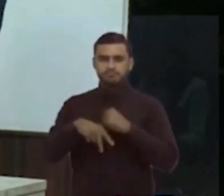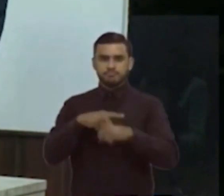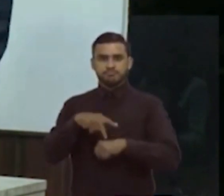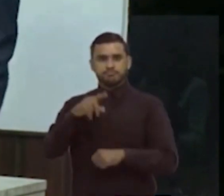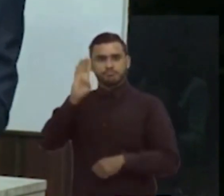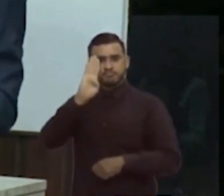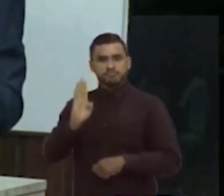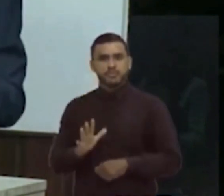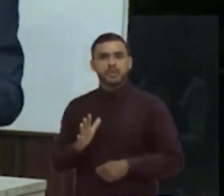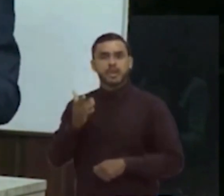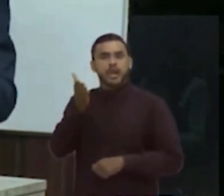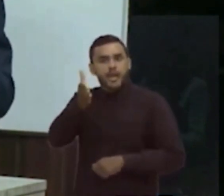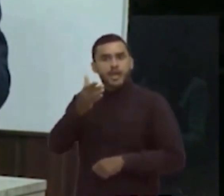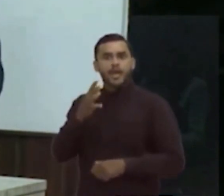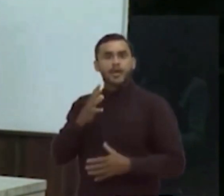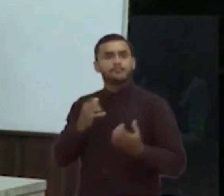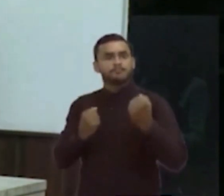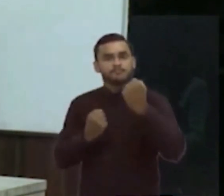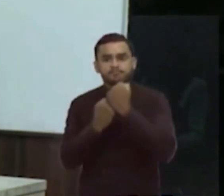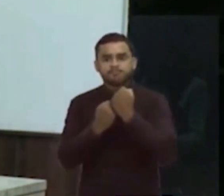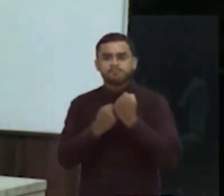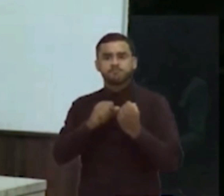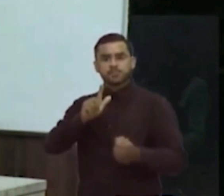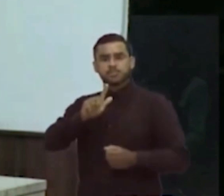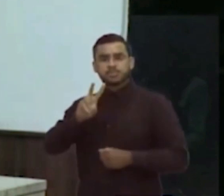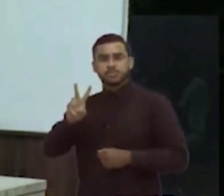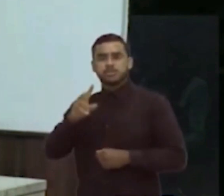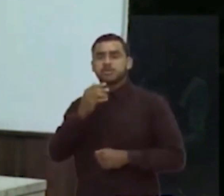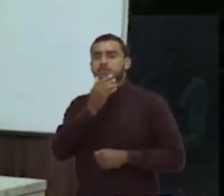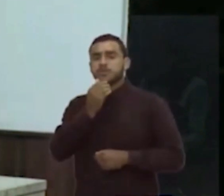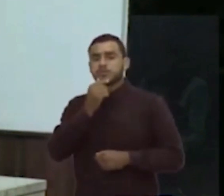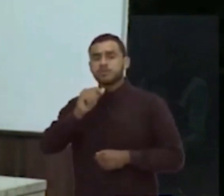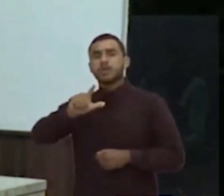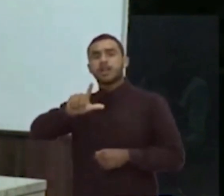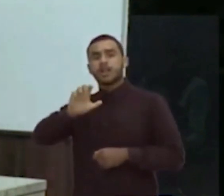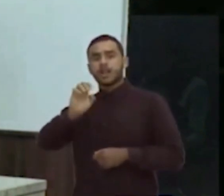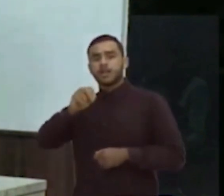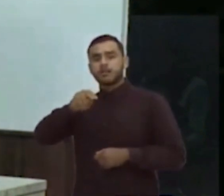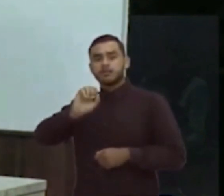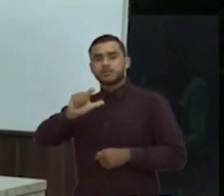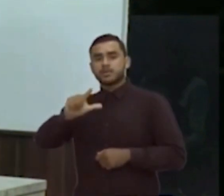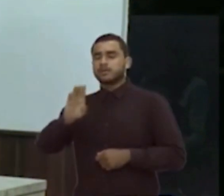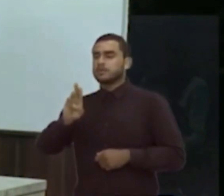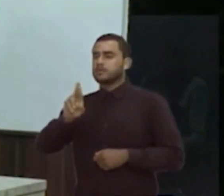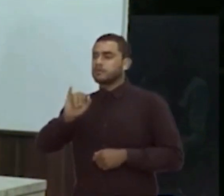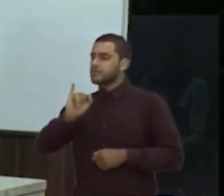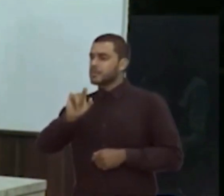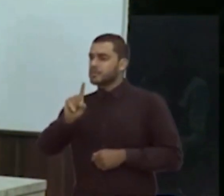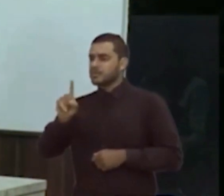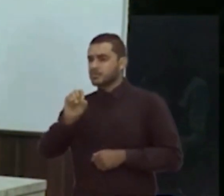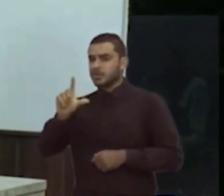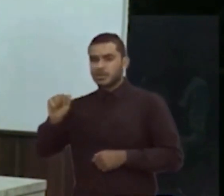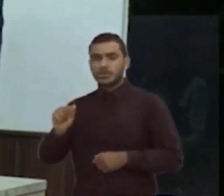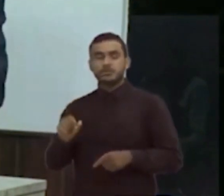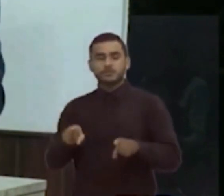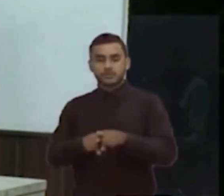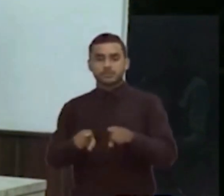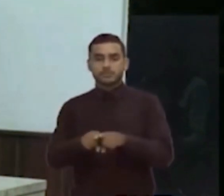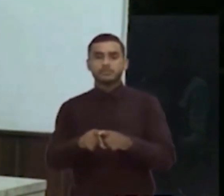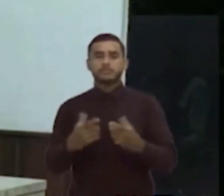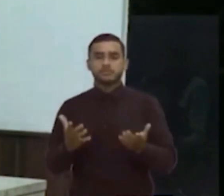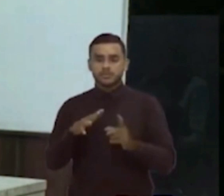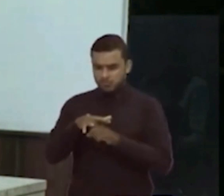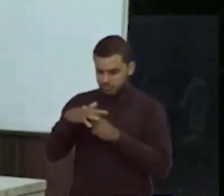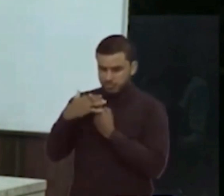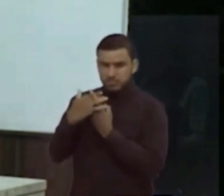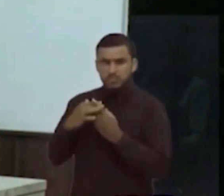varguista revisitado de Leonel de Moura Brizola, no socialismo argelino,